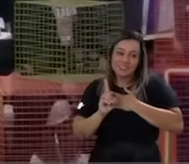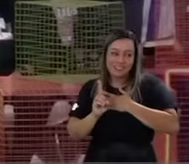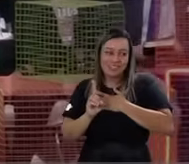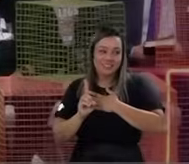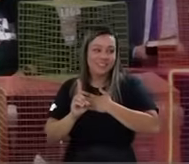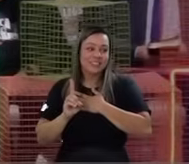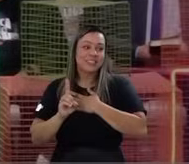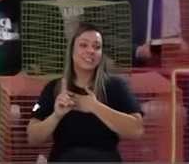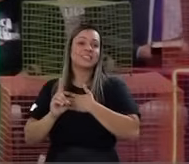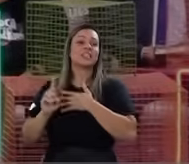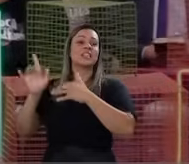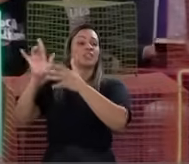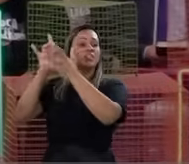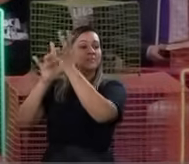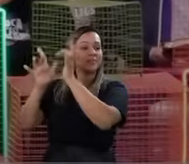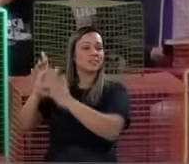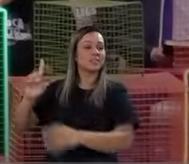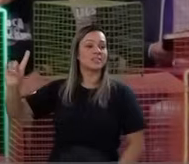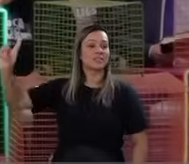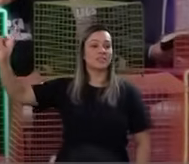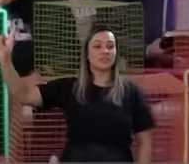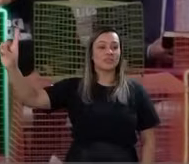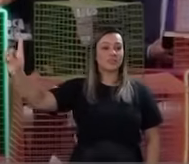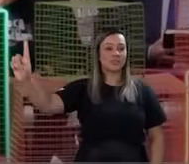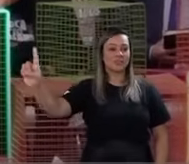Deus acabou de ouvir teu pedido.